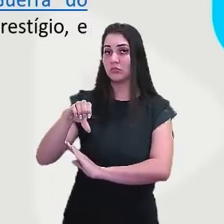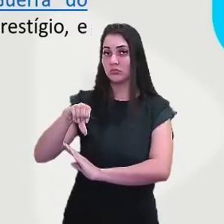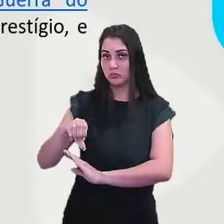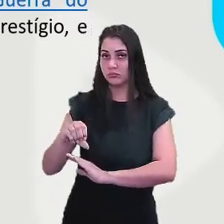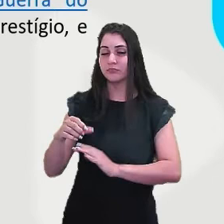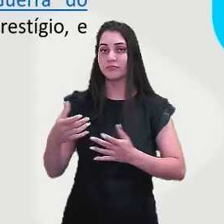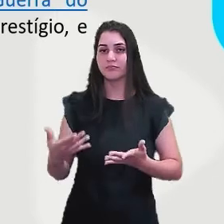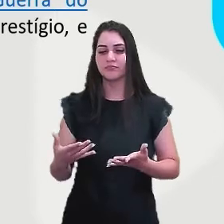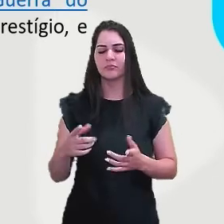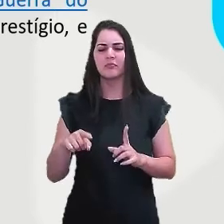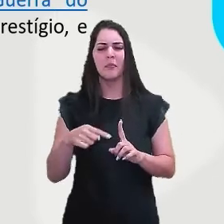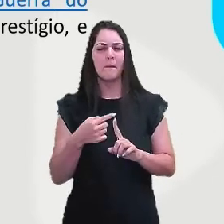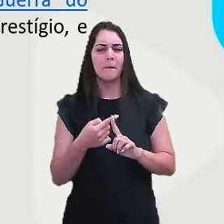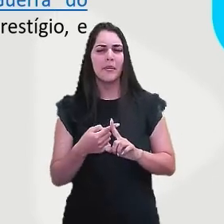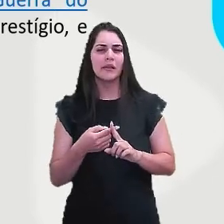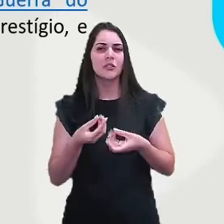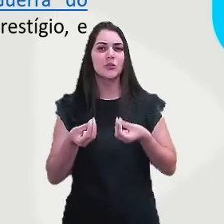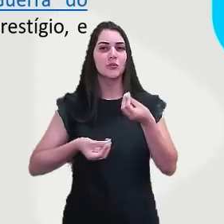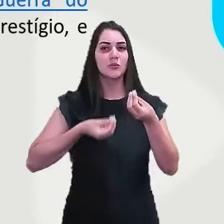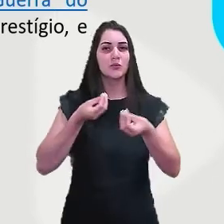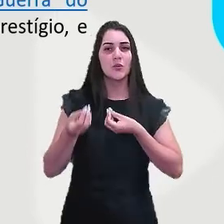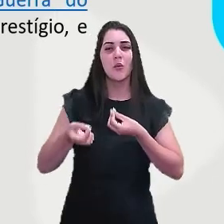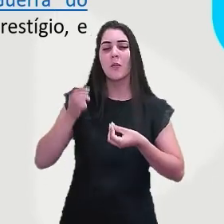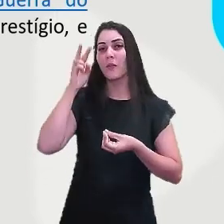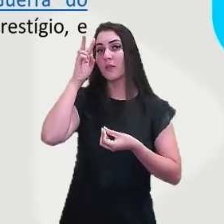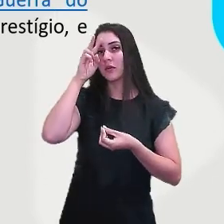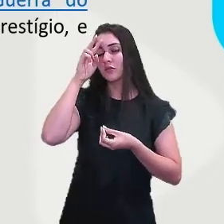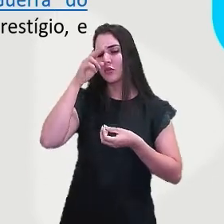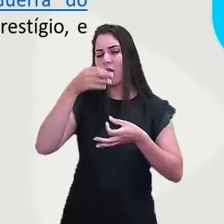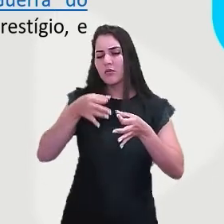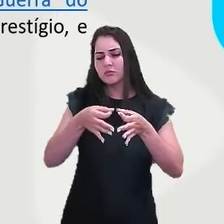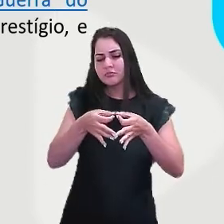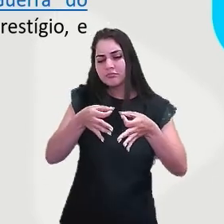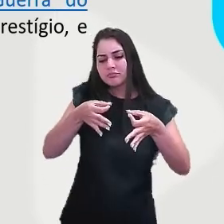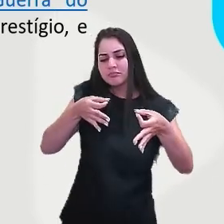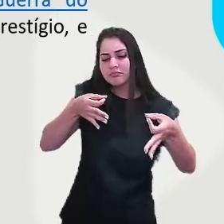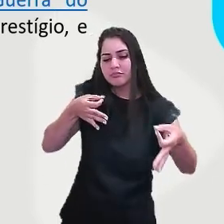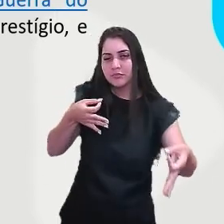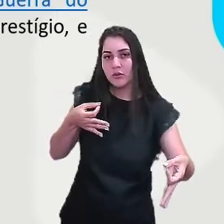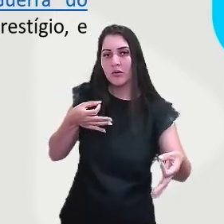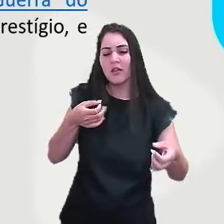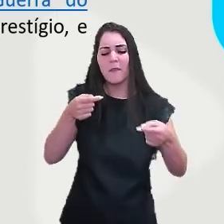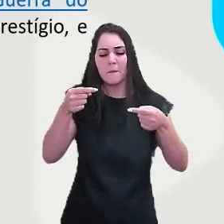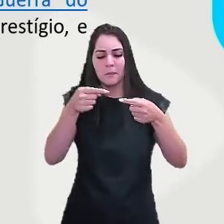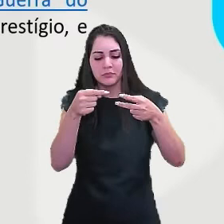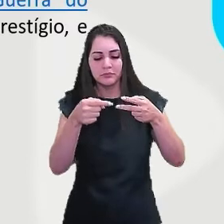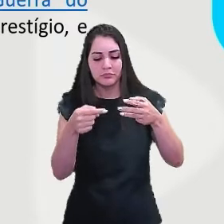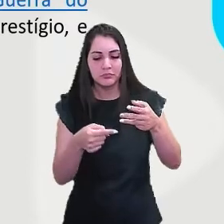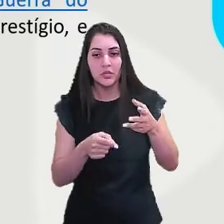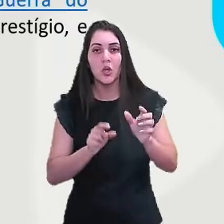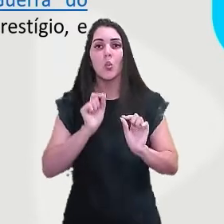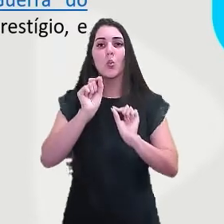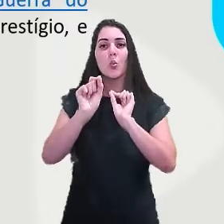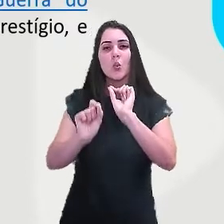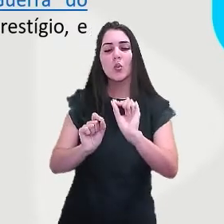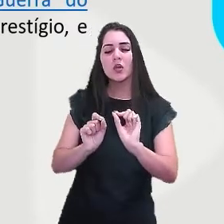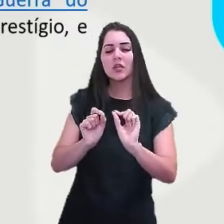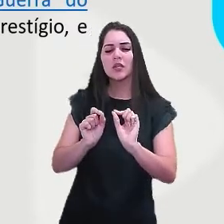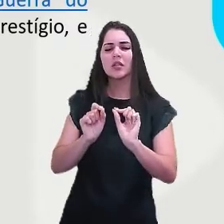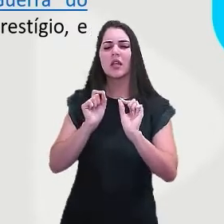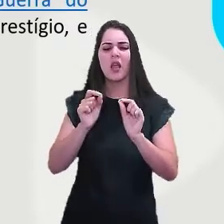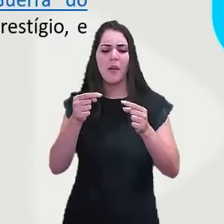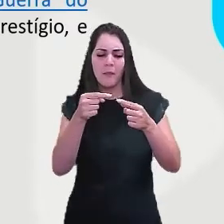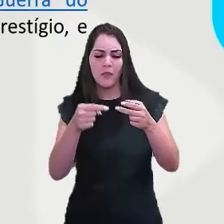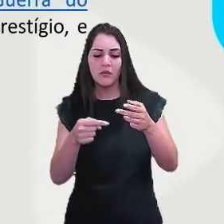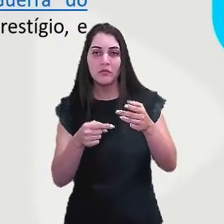1889. Mas, sim, como a história ela é muito longa, a gente vai pontuando. O que quer dizer pontuar? A